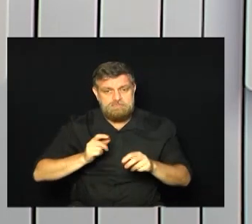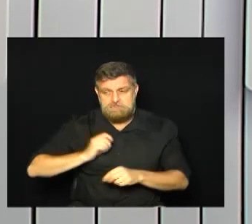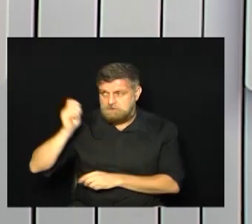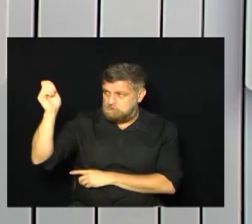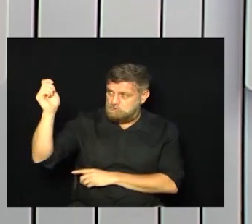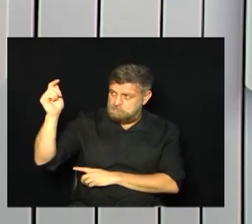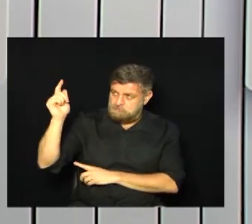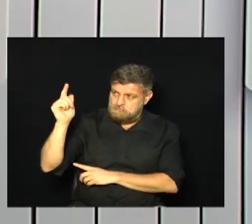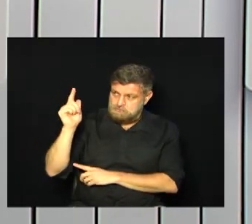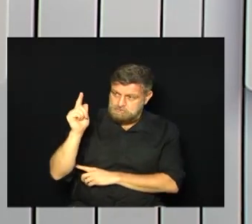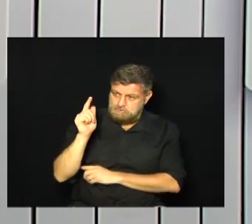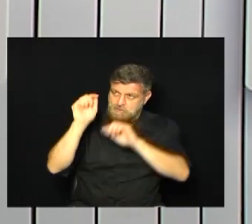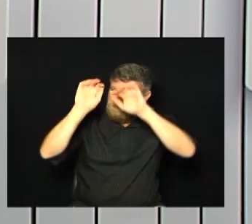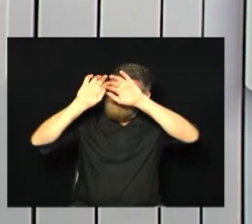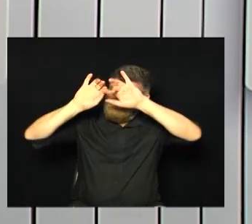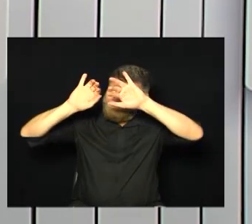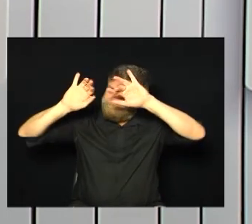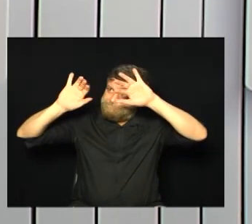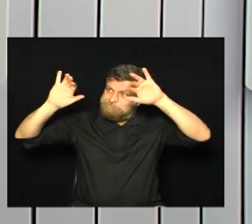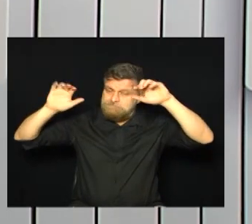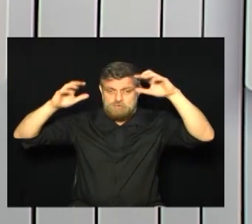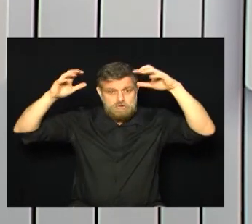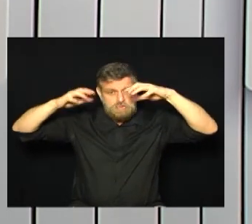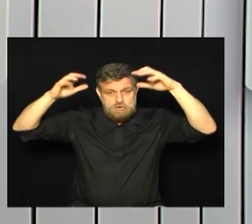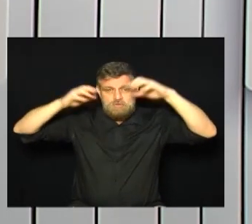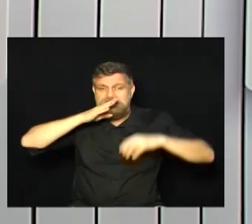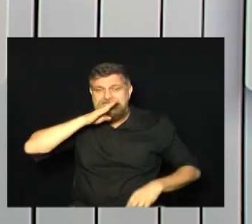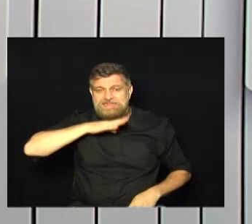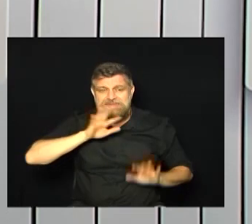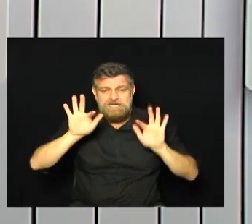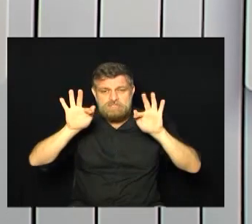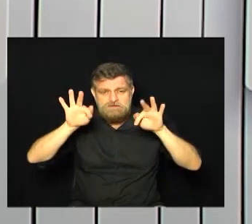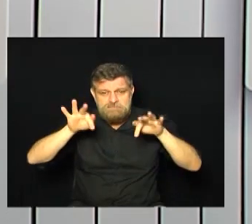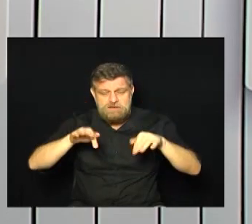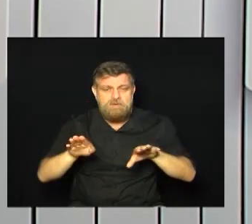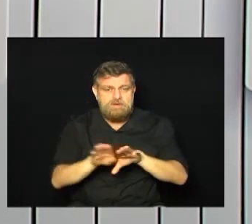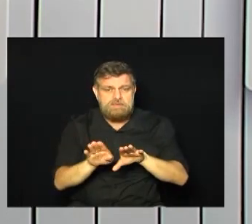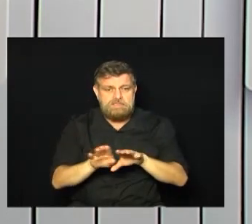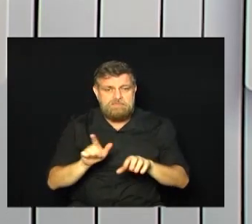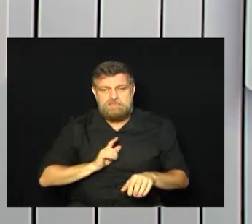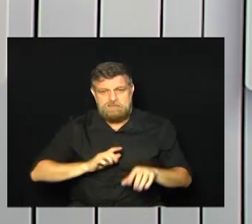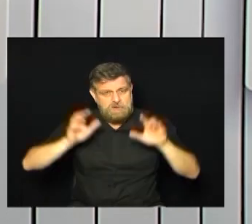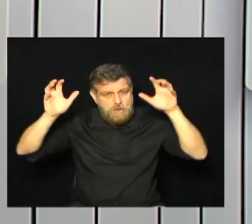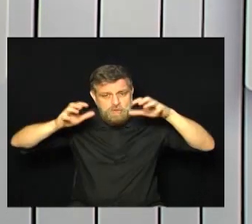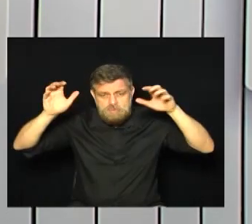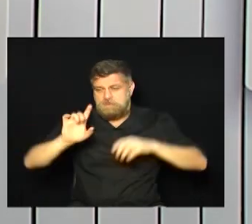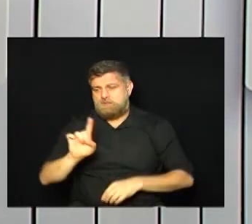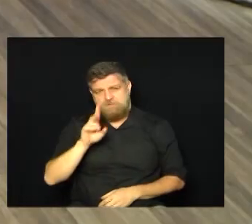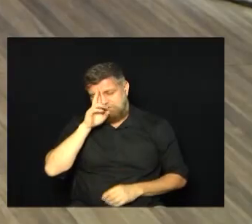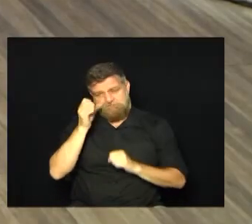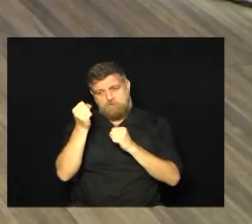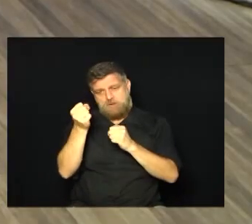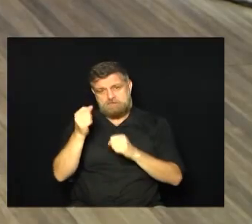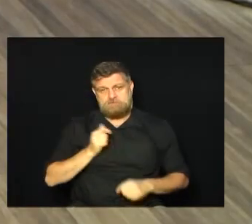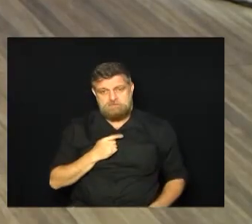sol aparecendo entre nuvens e a chuva no fim da tarde, mas também, novamente, sem muita intensidade. Vamos